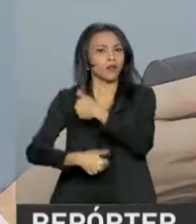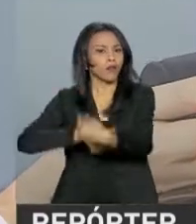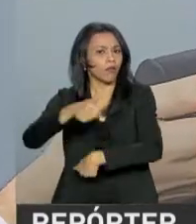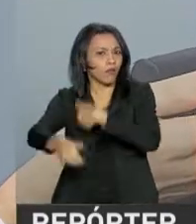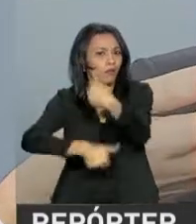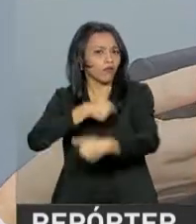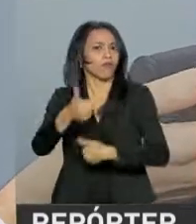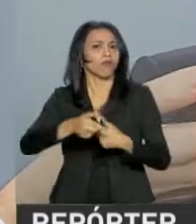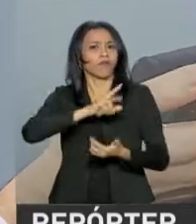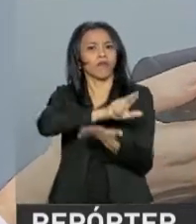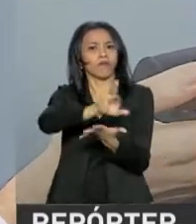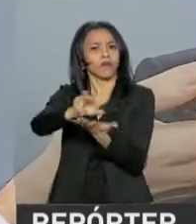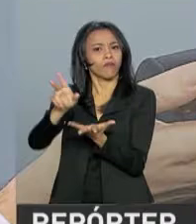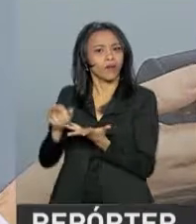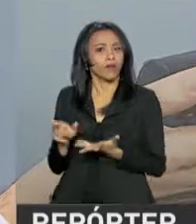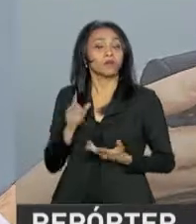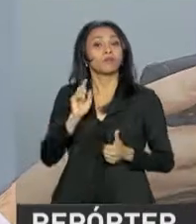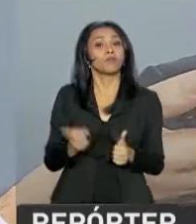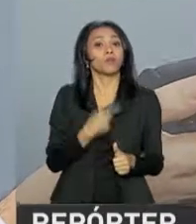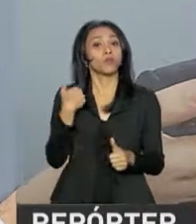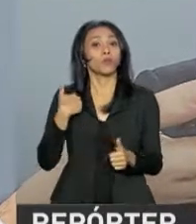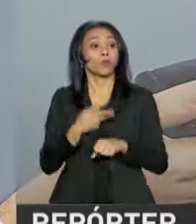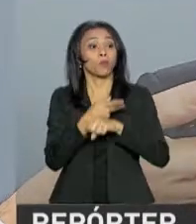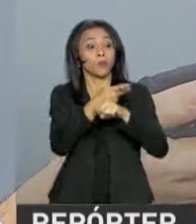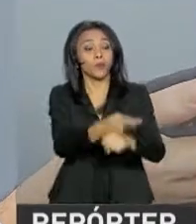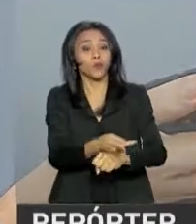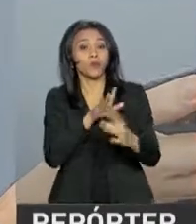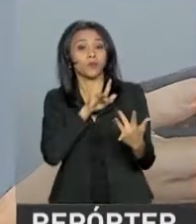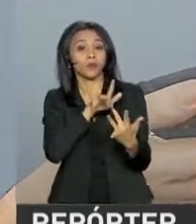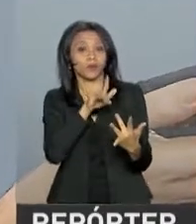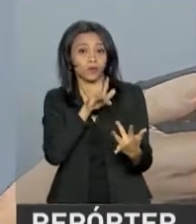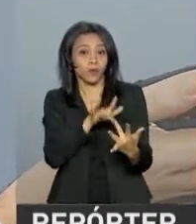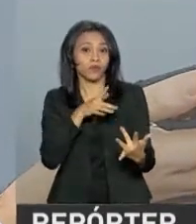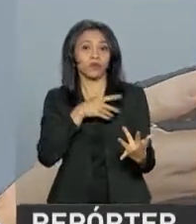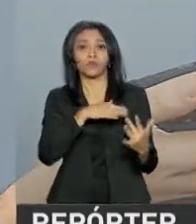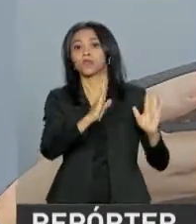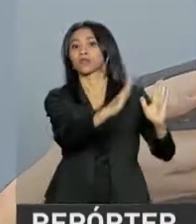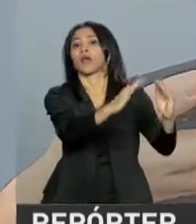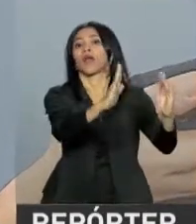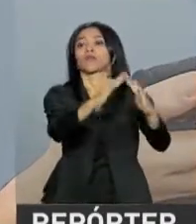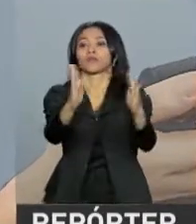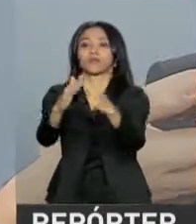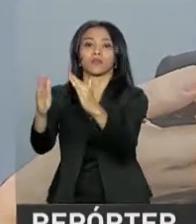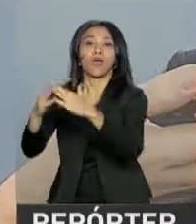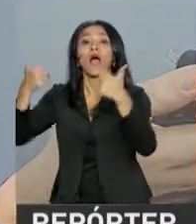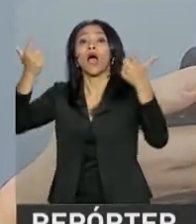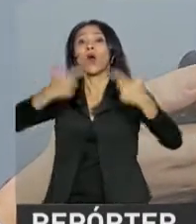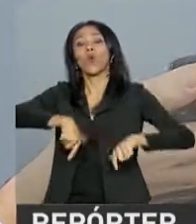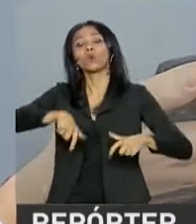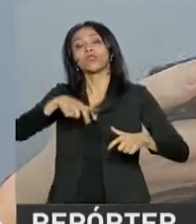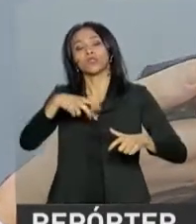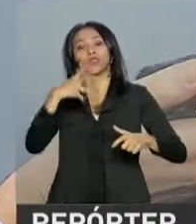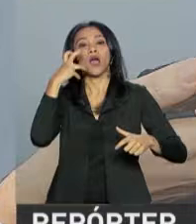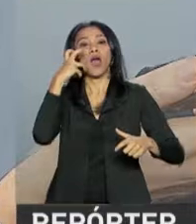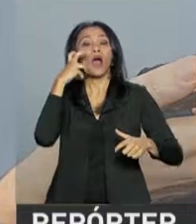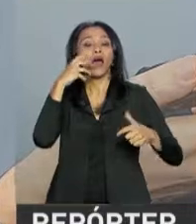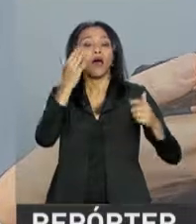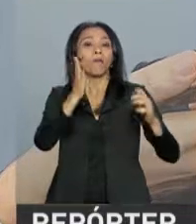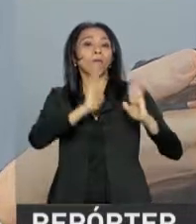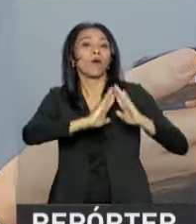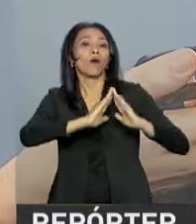primeiro lugar, buscando contato, já temos o contato em todos os abrigos. Nós sabemos exatamente quem está em cada